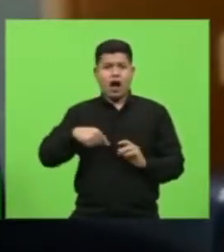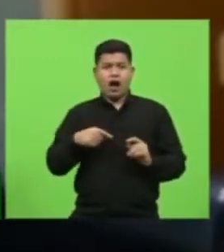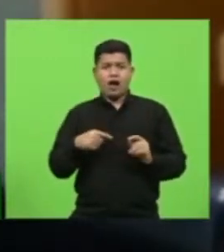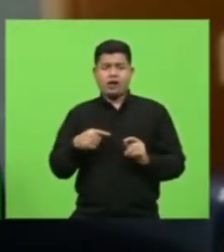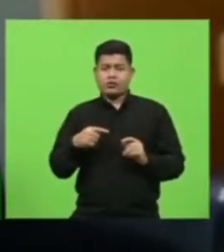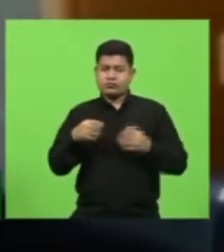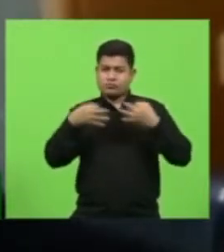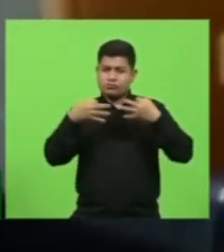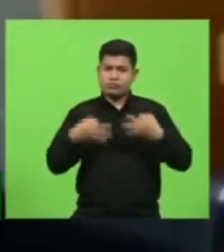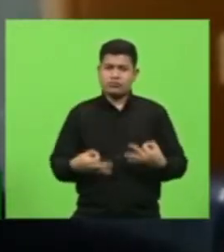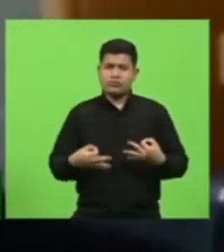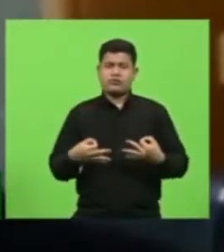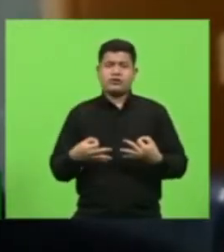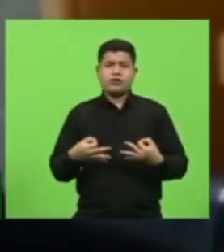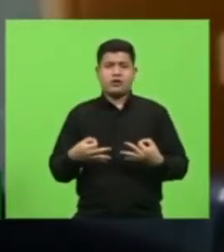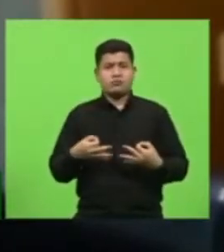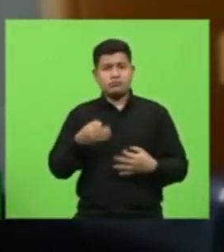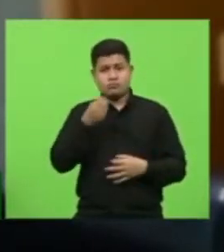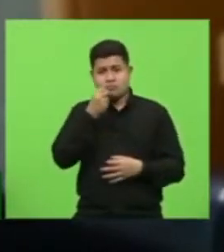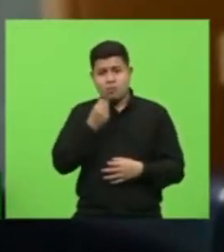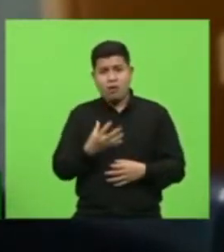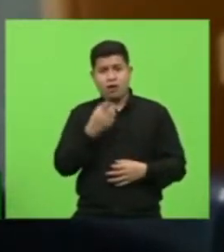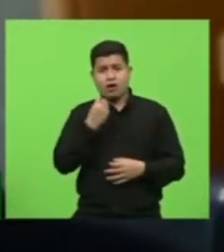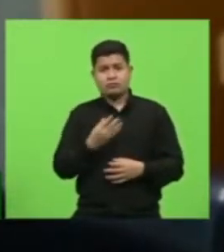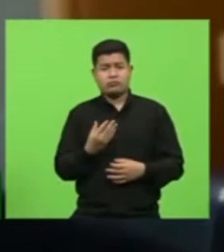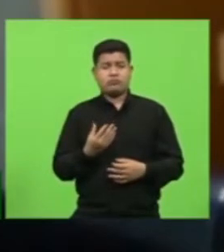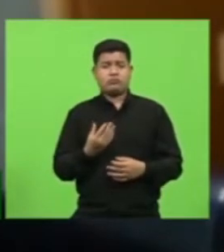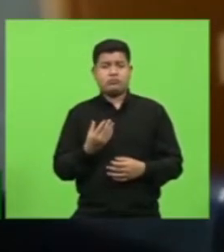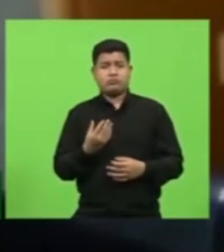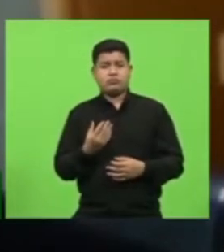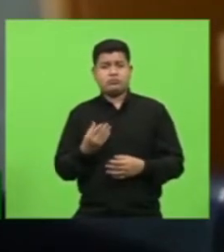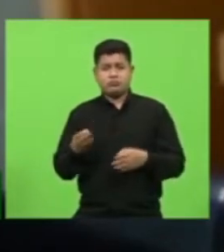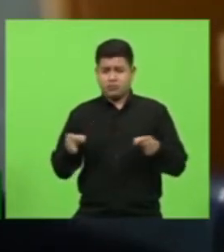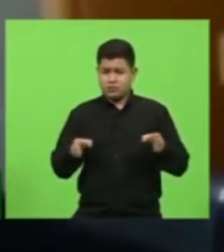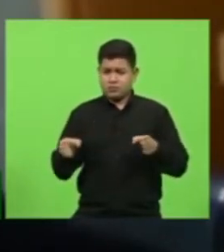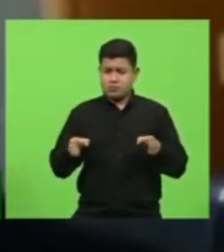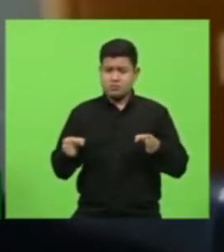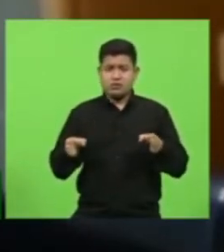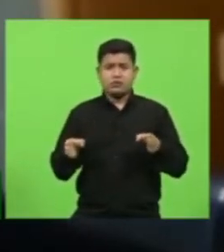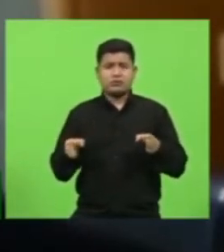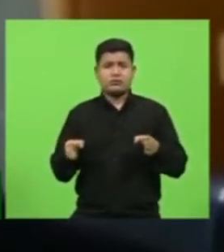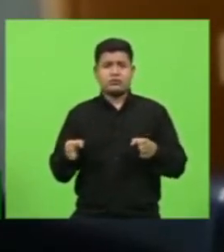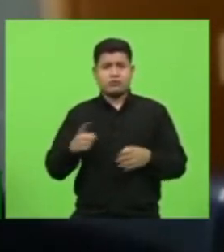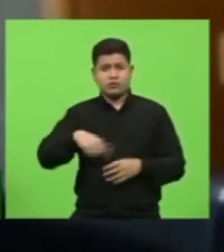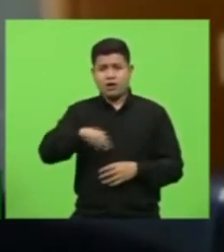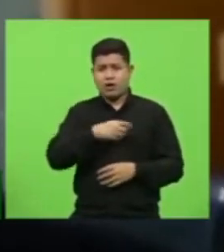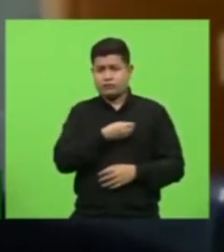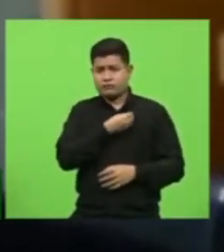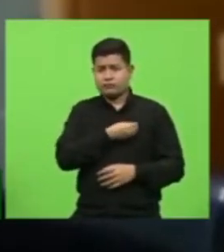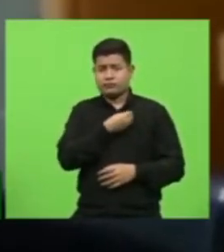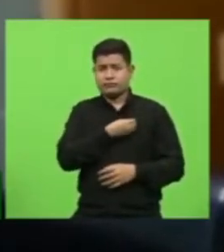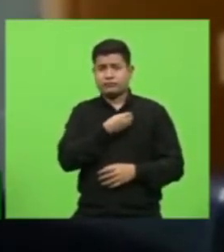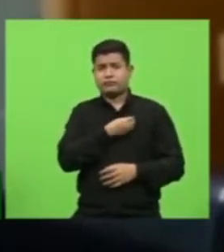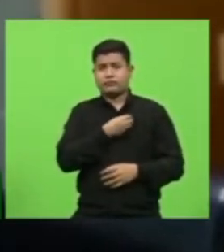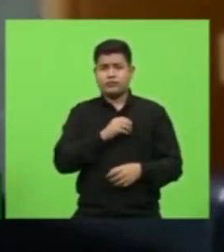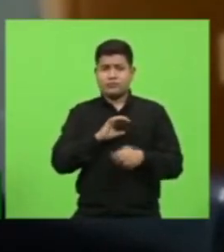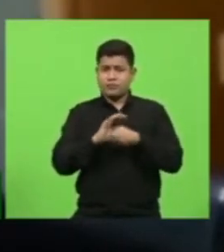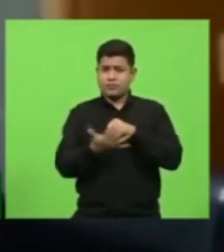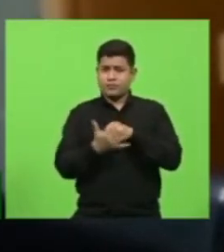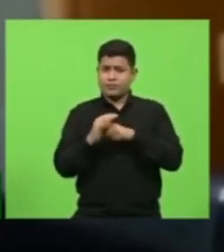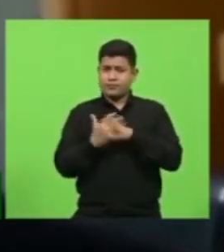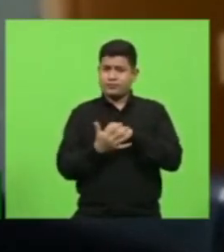justa, propícia, deputado Vicente Caro Preso, para esse momento que nós estamos vivendo de pandemia